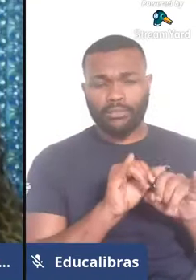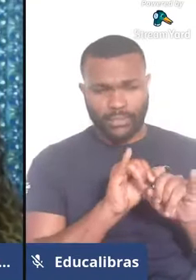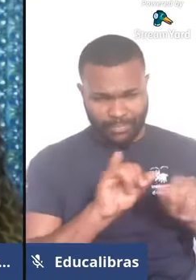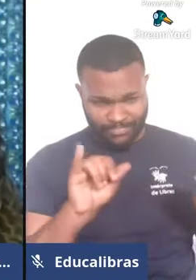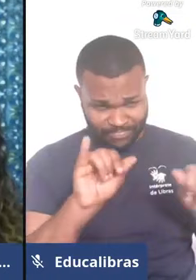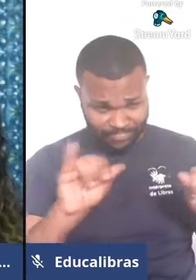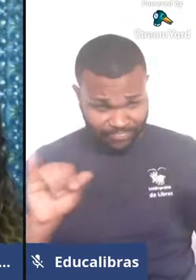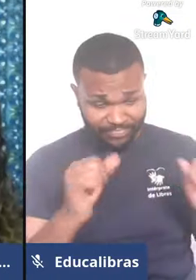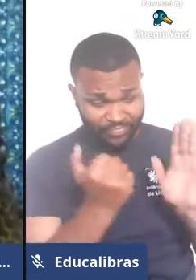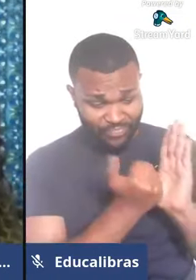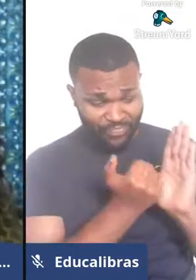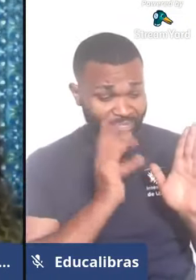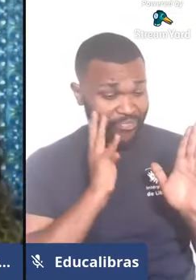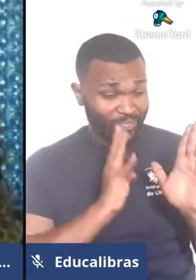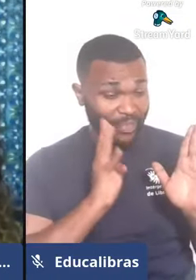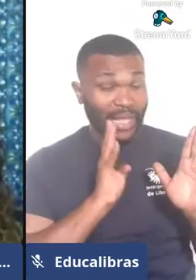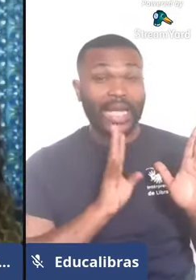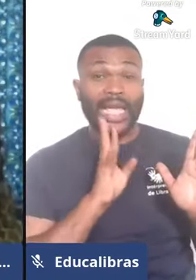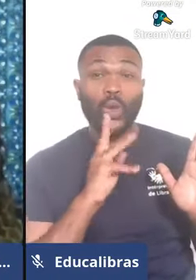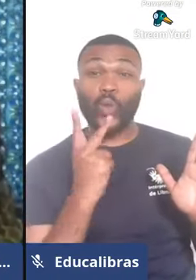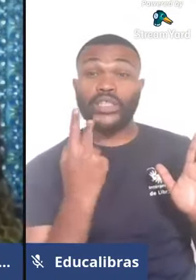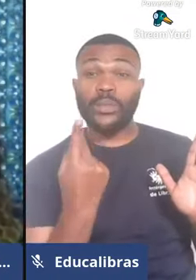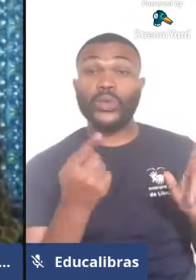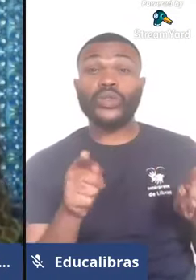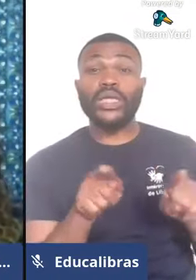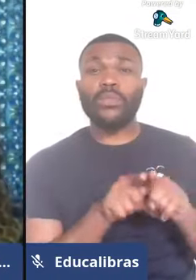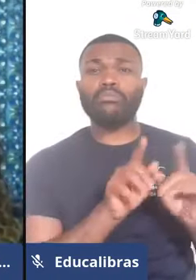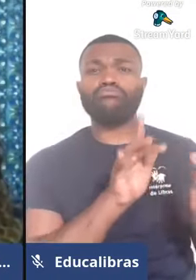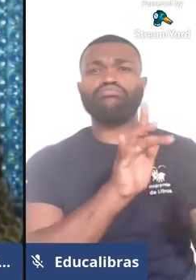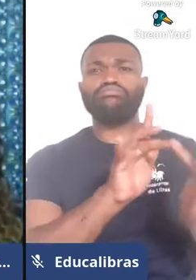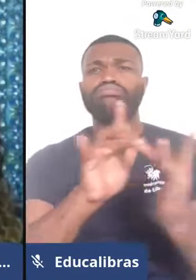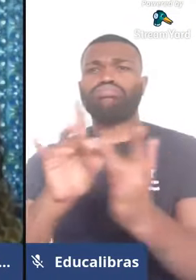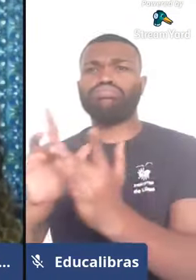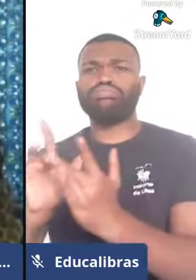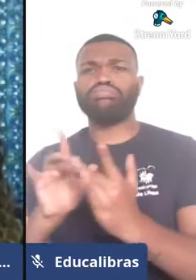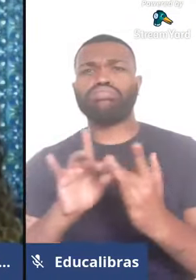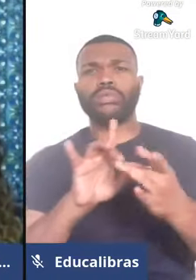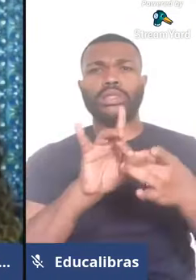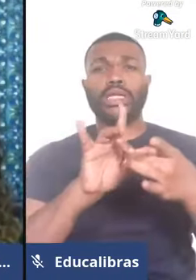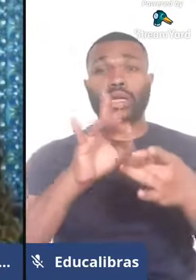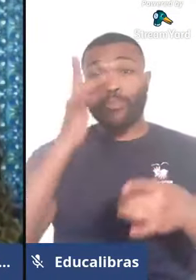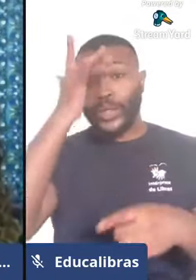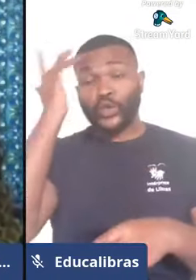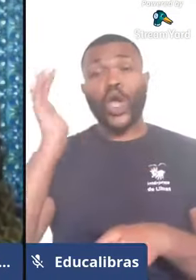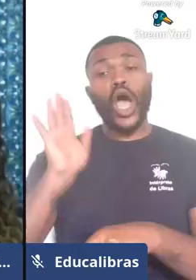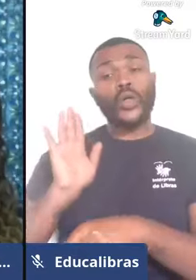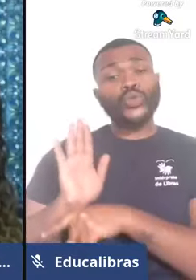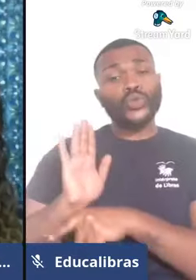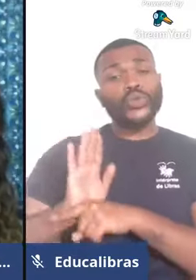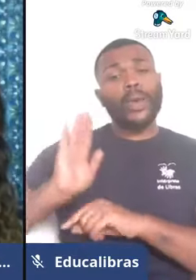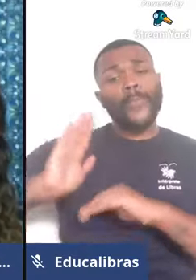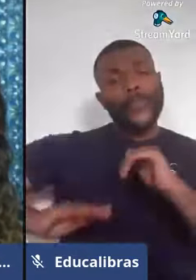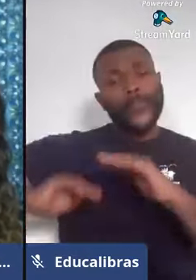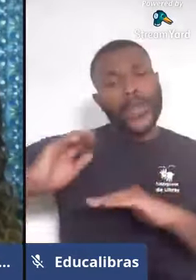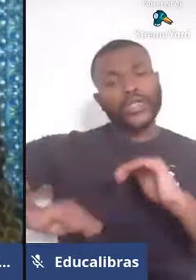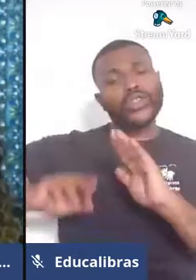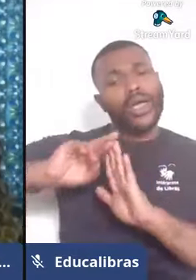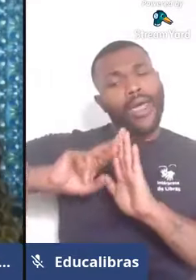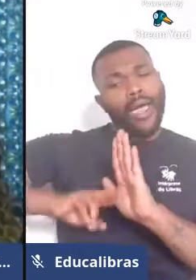só o reconhecimento, o selo ele cria uma rede de pessoas para ajudar nas políticas públicas voltadas para direitos humanos e